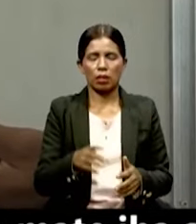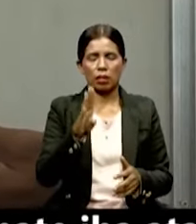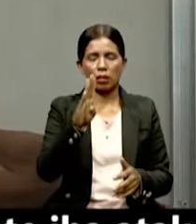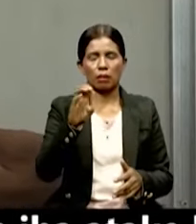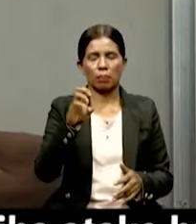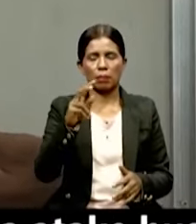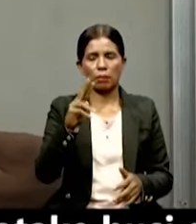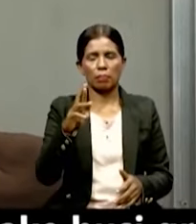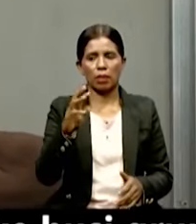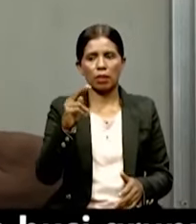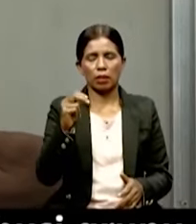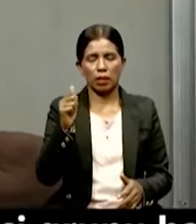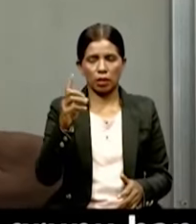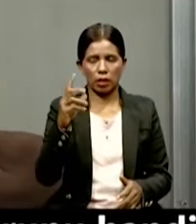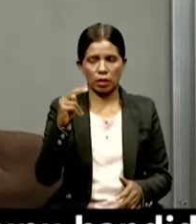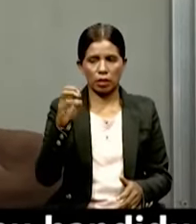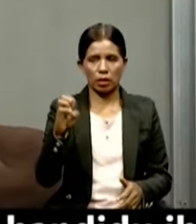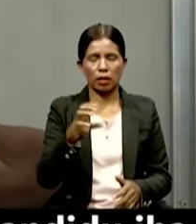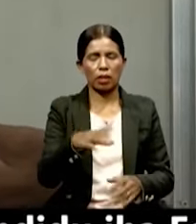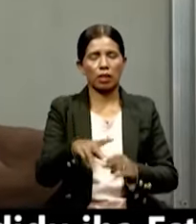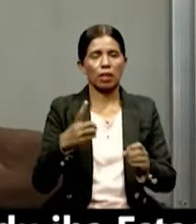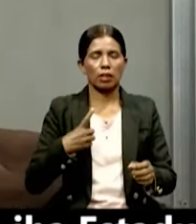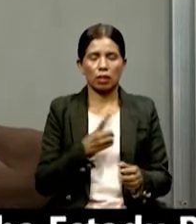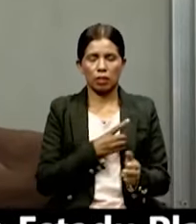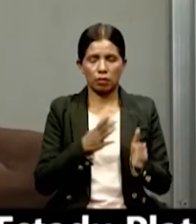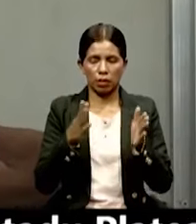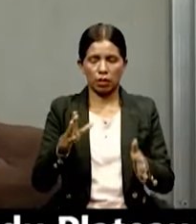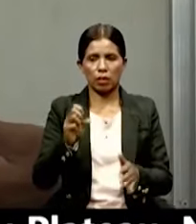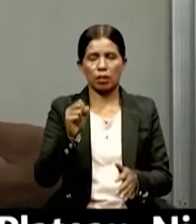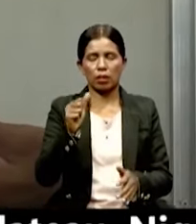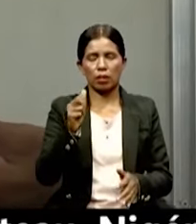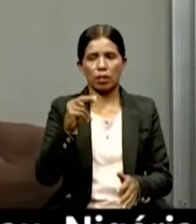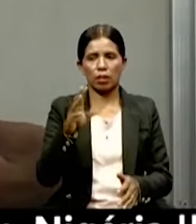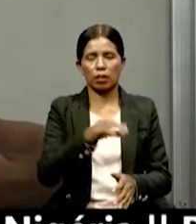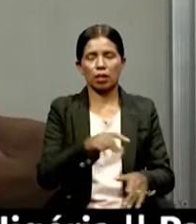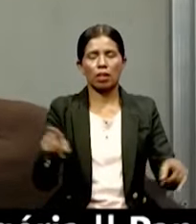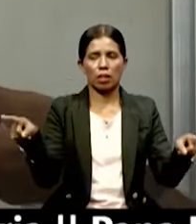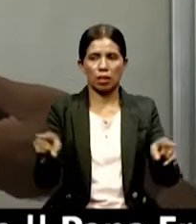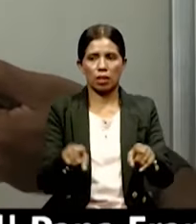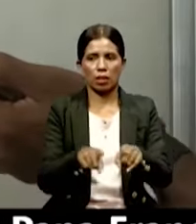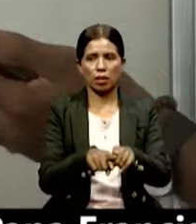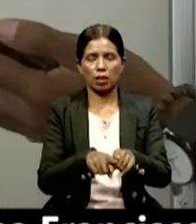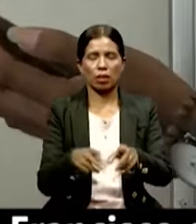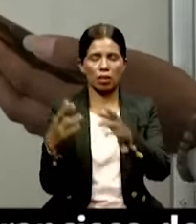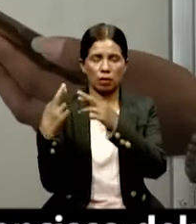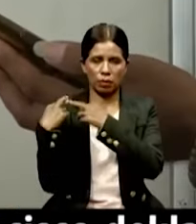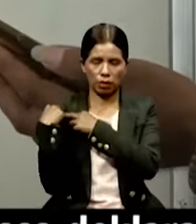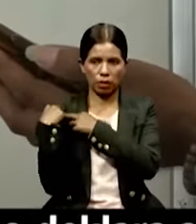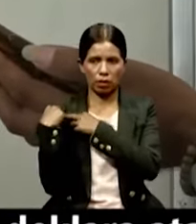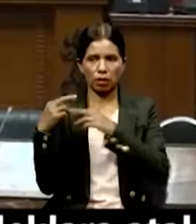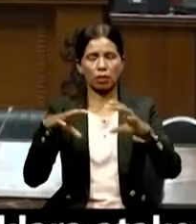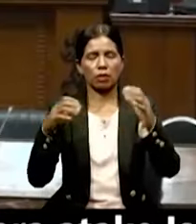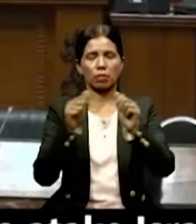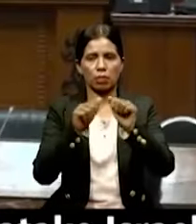Bernardina ho deputada Xanxa vice anterior assume fale responsabilidade e a